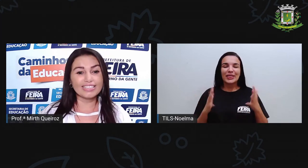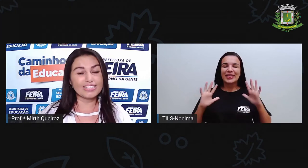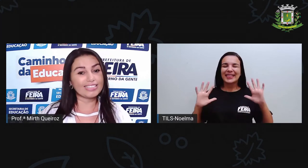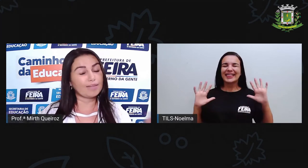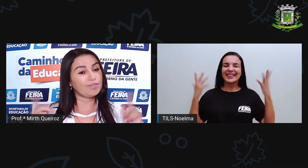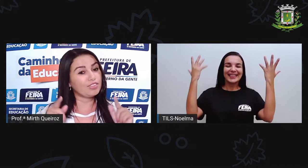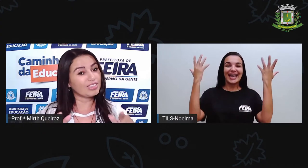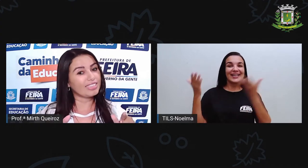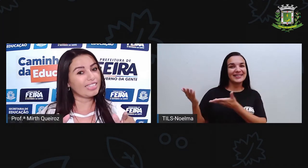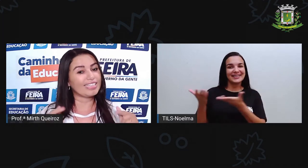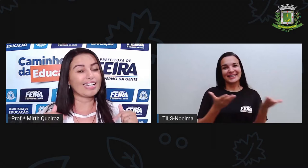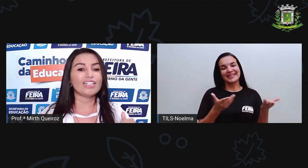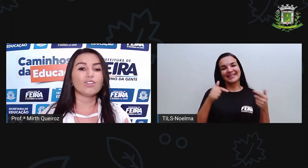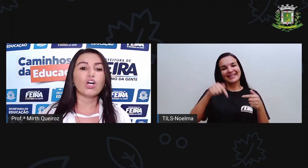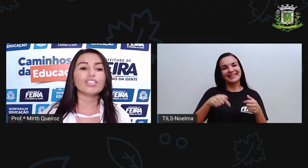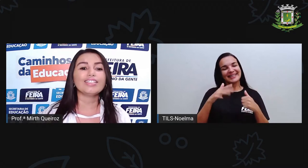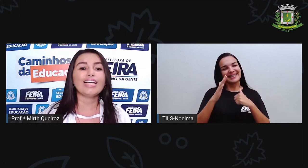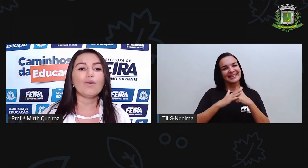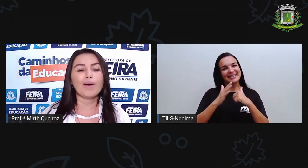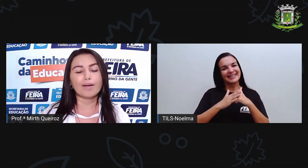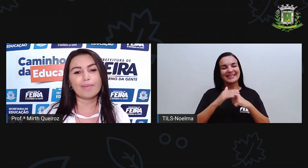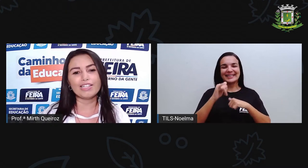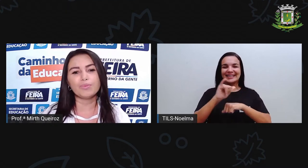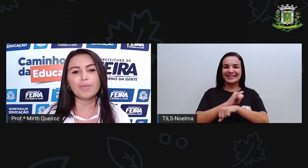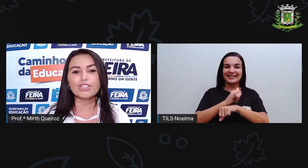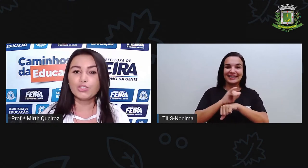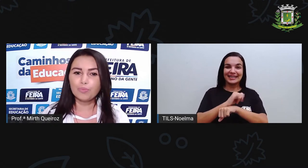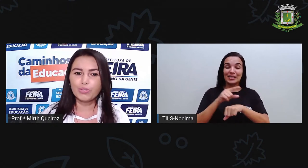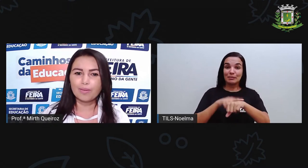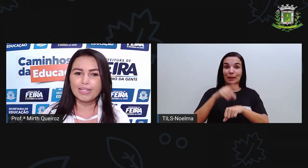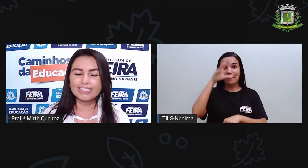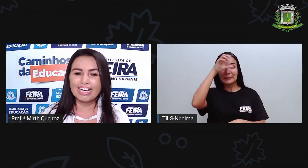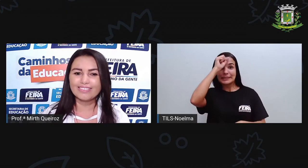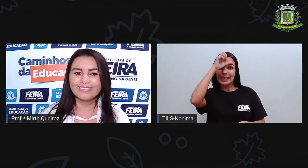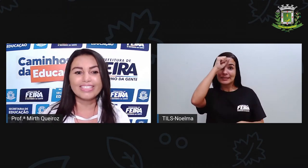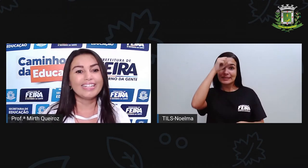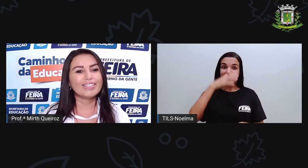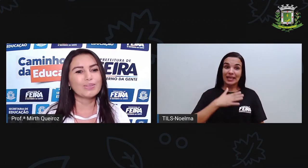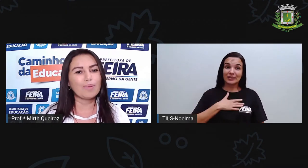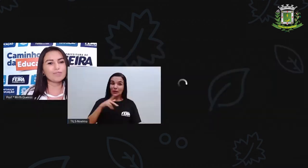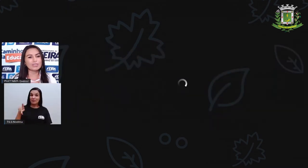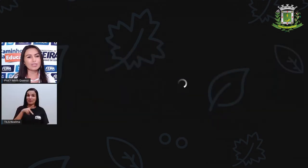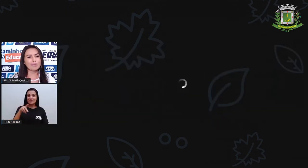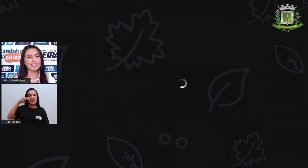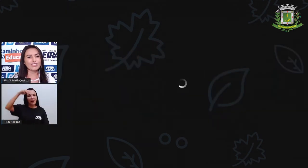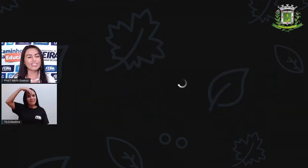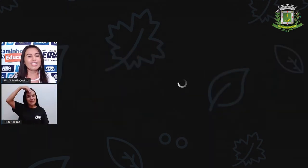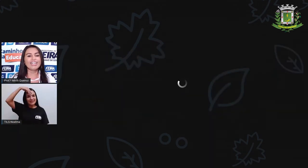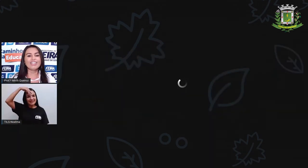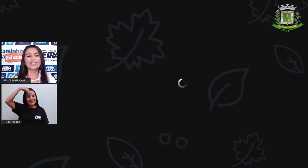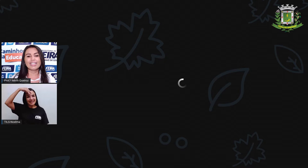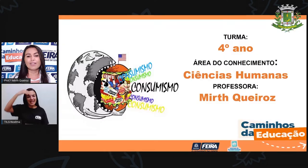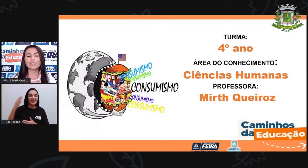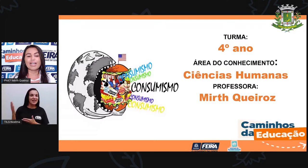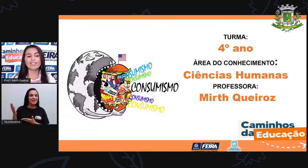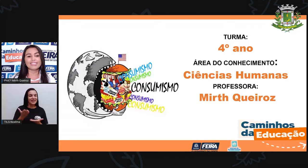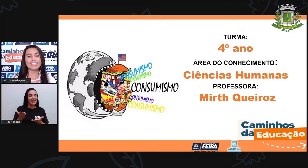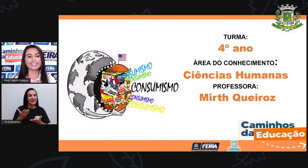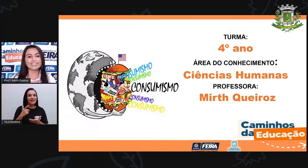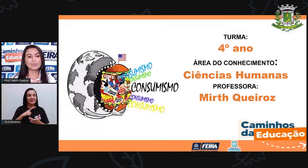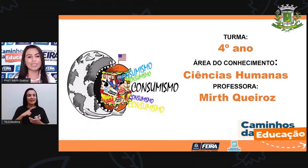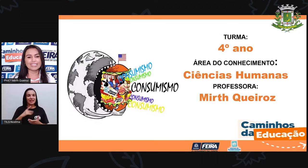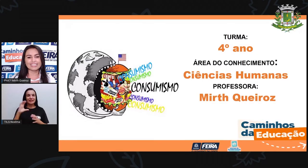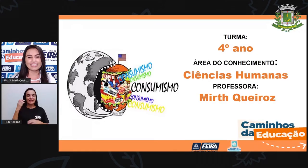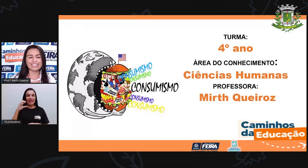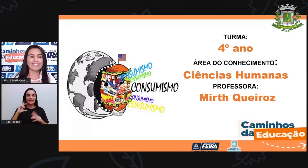alegria que a gente recebe vocês aqui no nosso canal para mais um momento de muito aprendizado. Eu sou a professora Mirce e nós teremos aula de